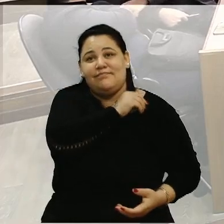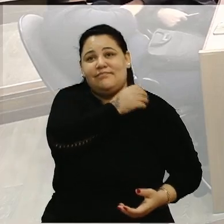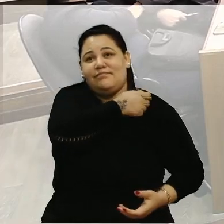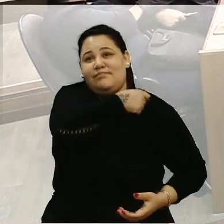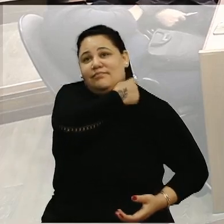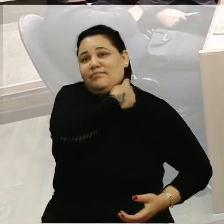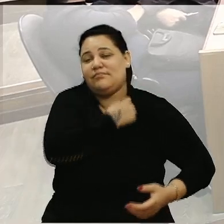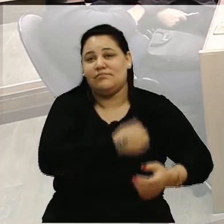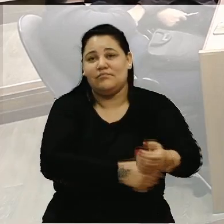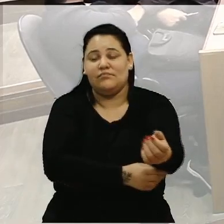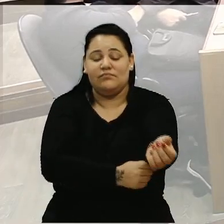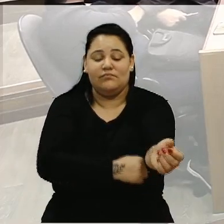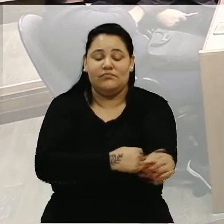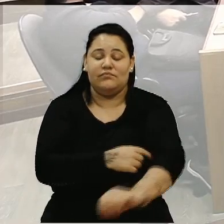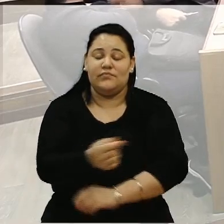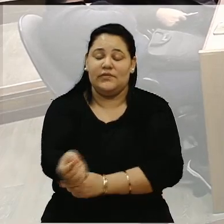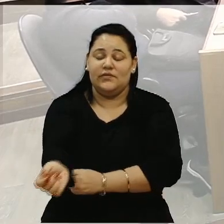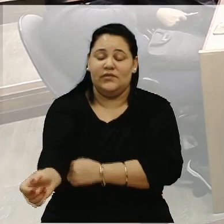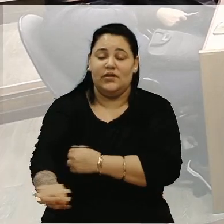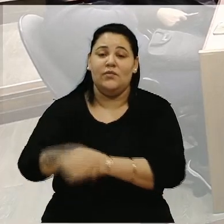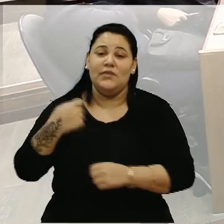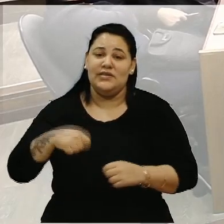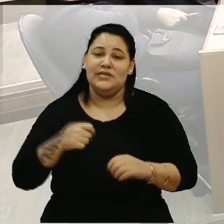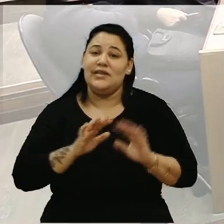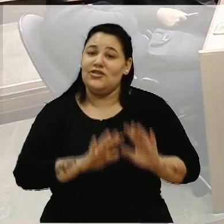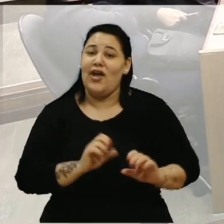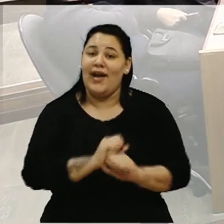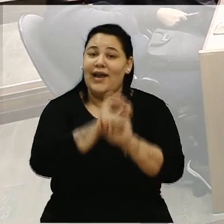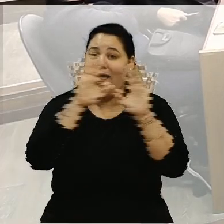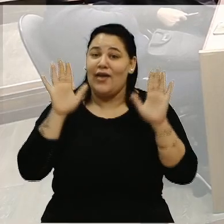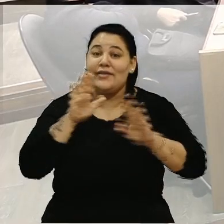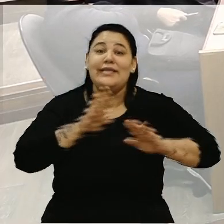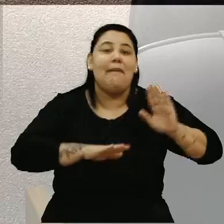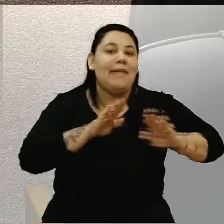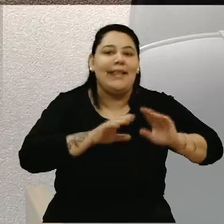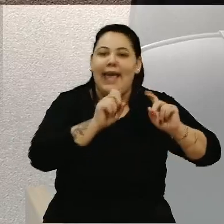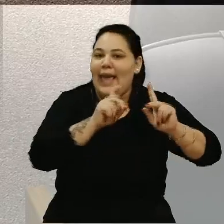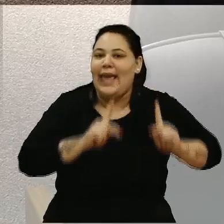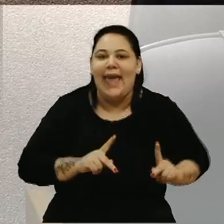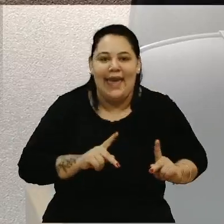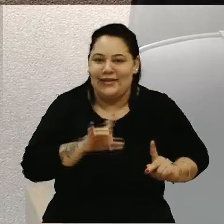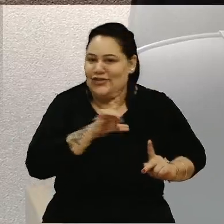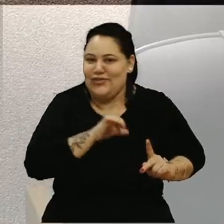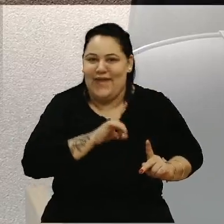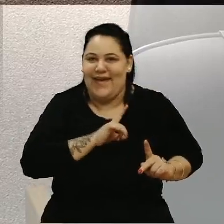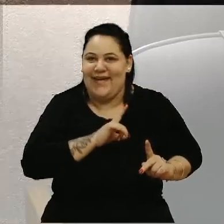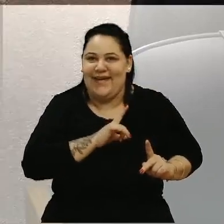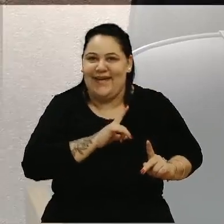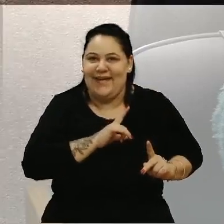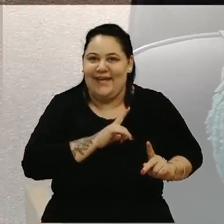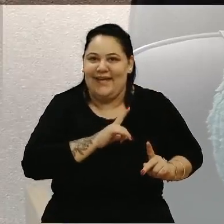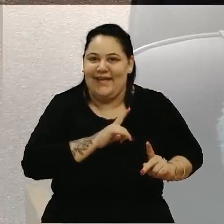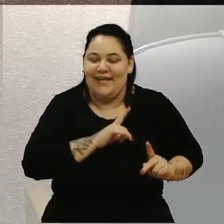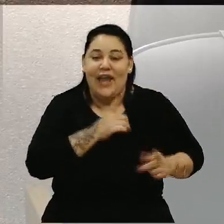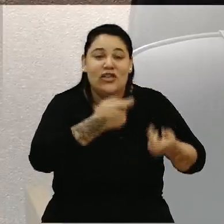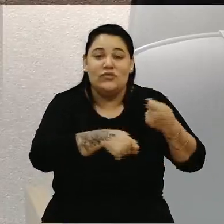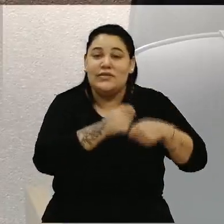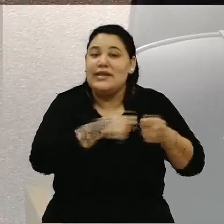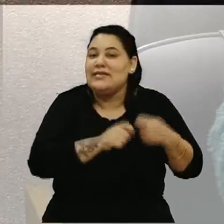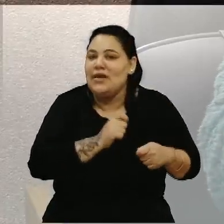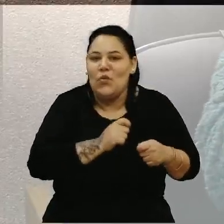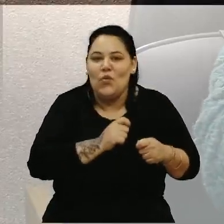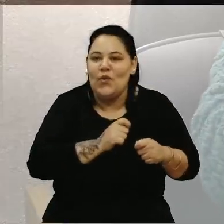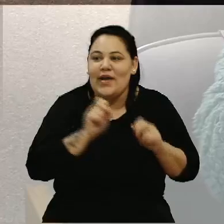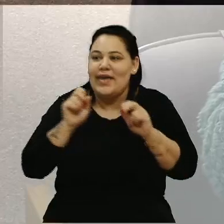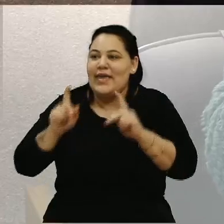deixar claro, que independente de quem estiver do outro lado da administração, de quem for